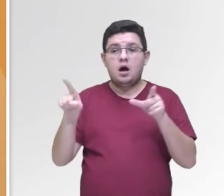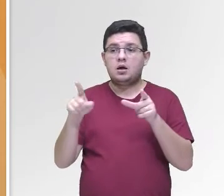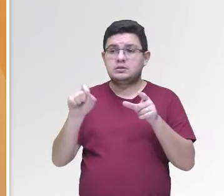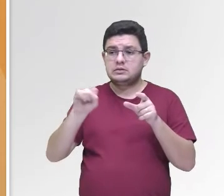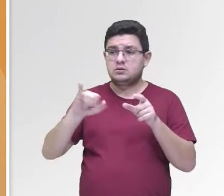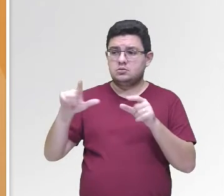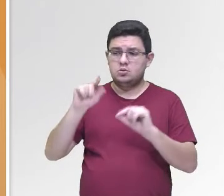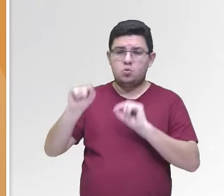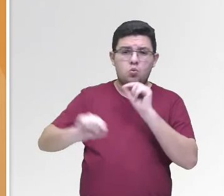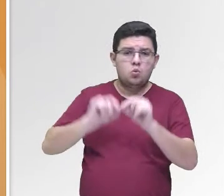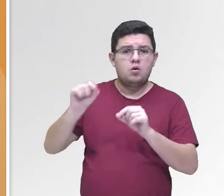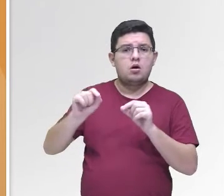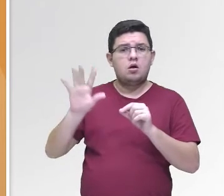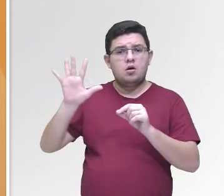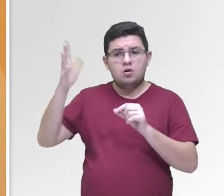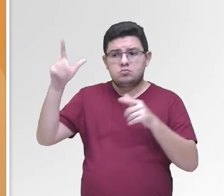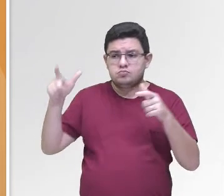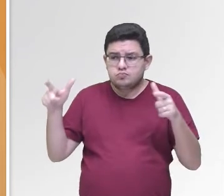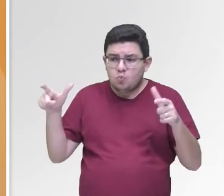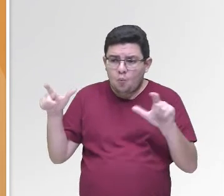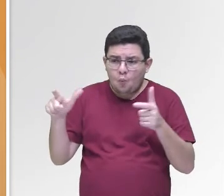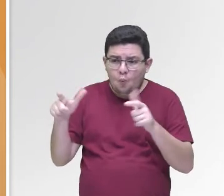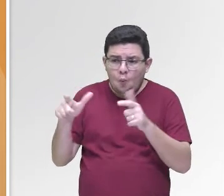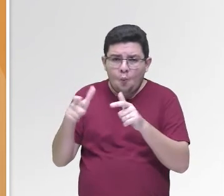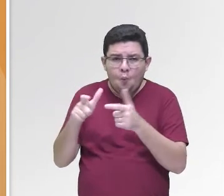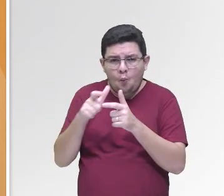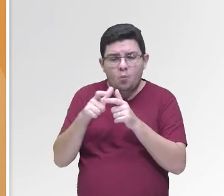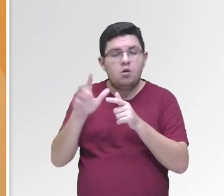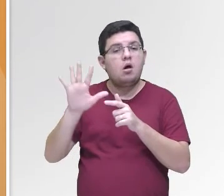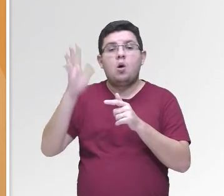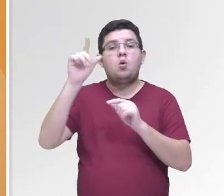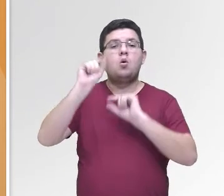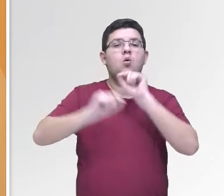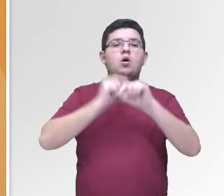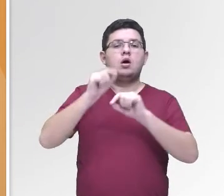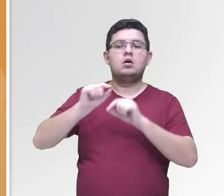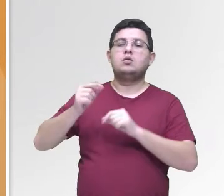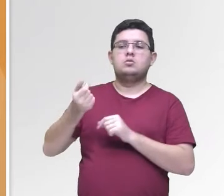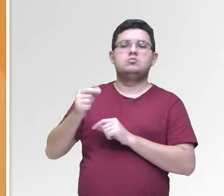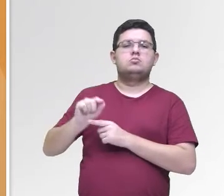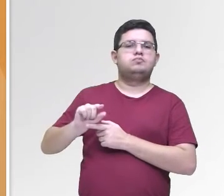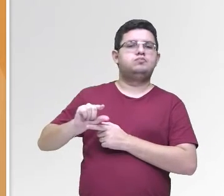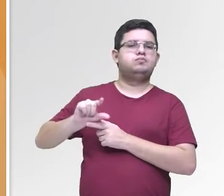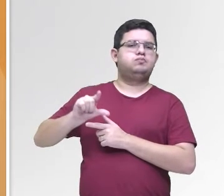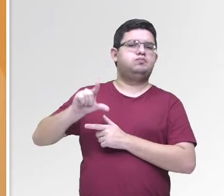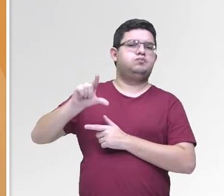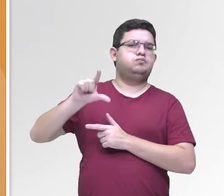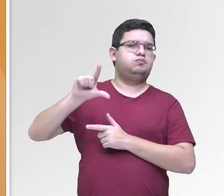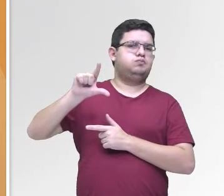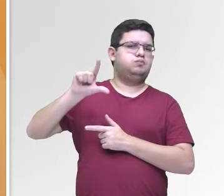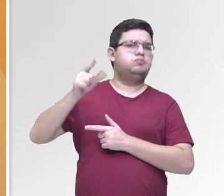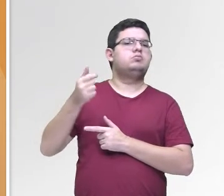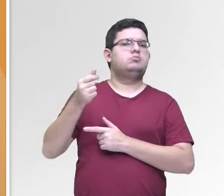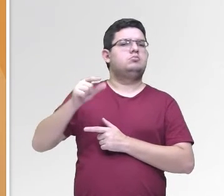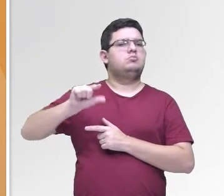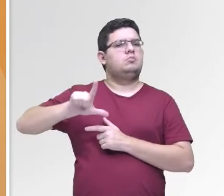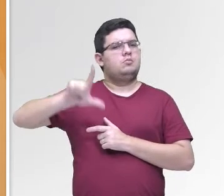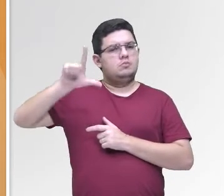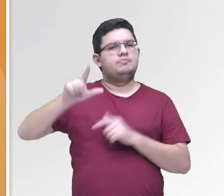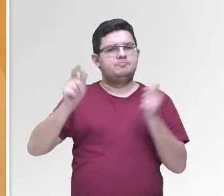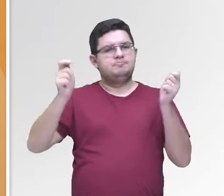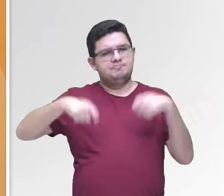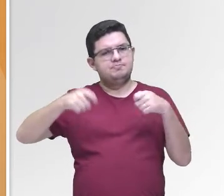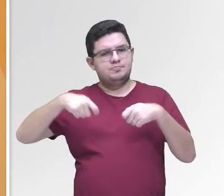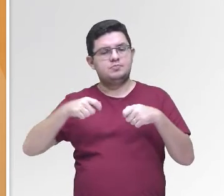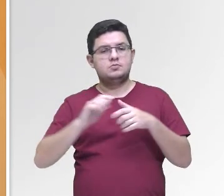fica escasso, né, o que acontece? O preço aumenta, ok? Então,